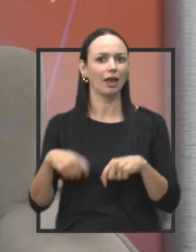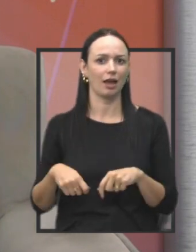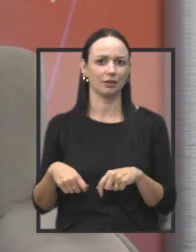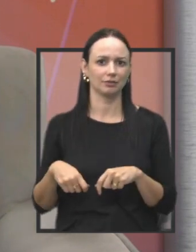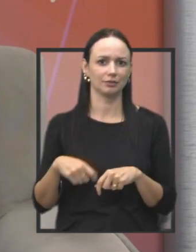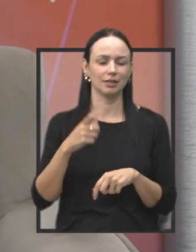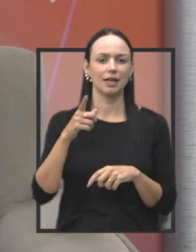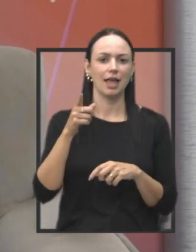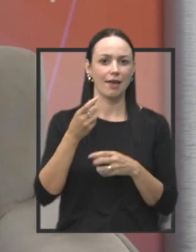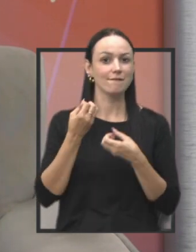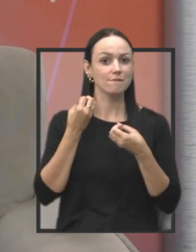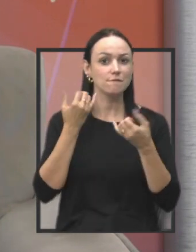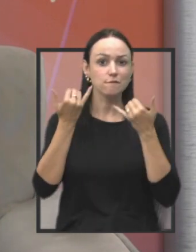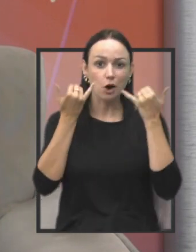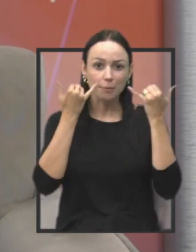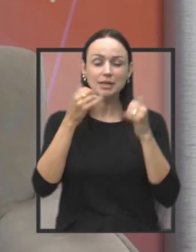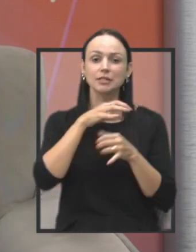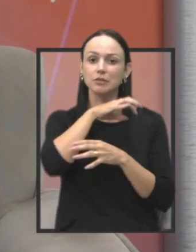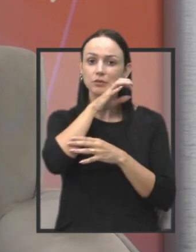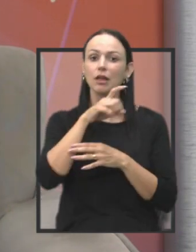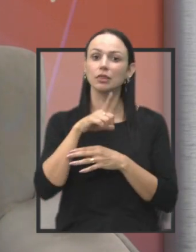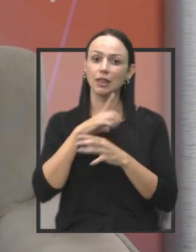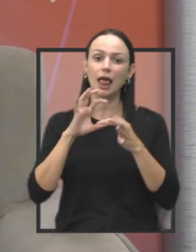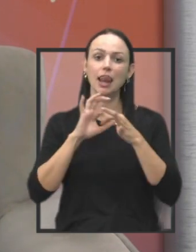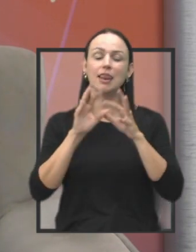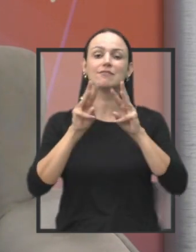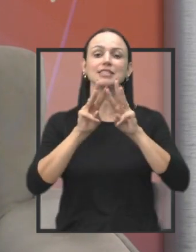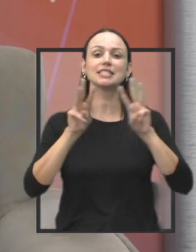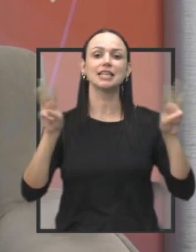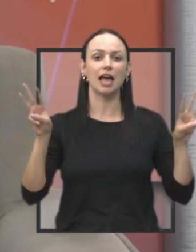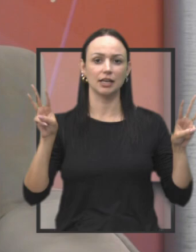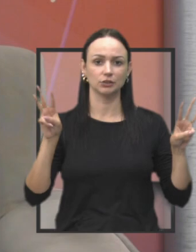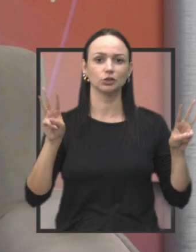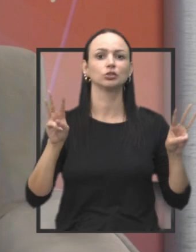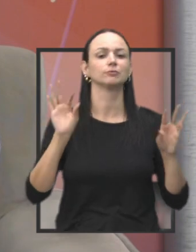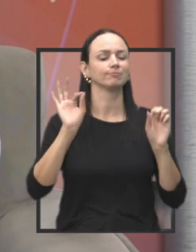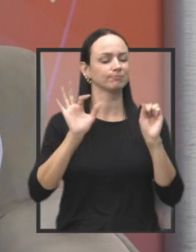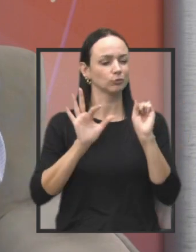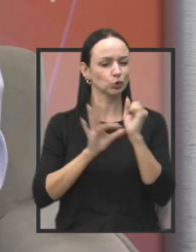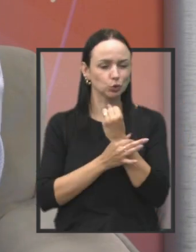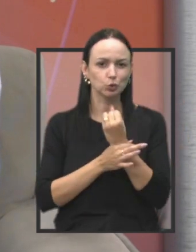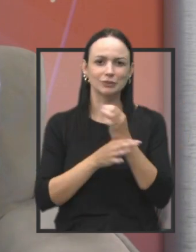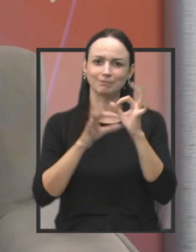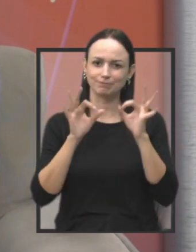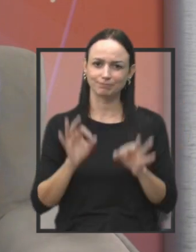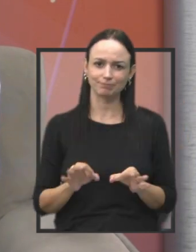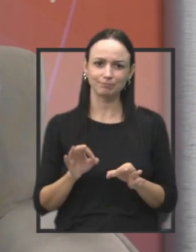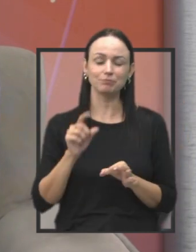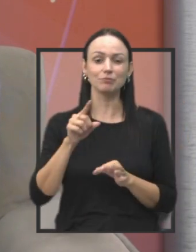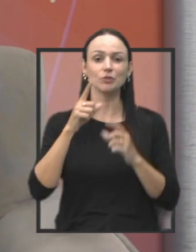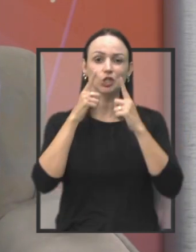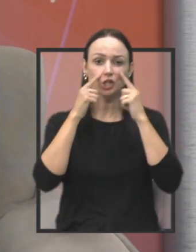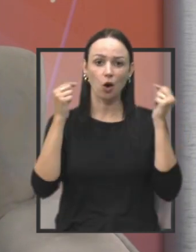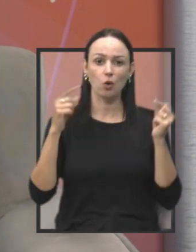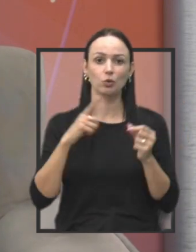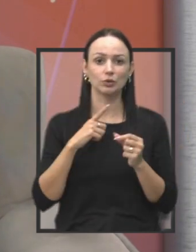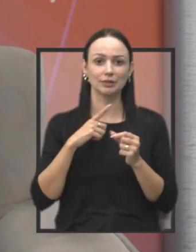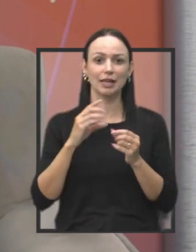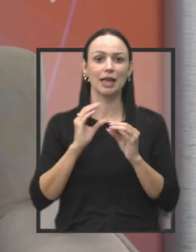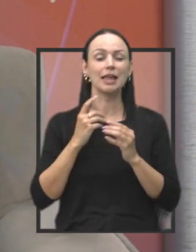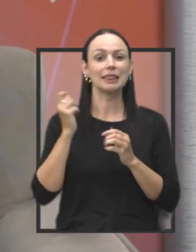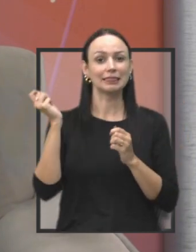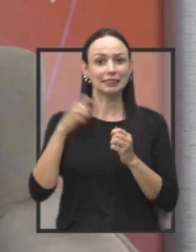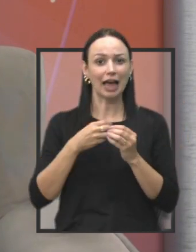são dados da Receita Federal disponíveis no site, é fonte segura, já tem um potencial de doação de 6